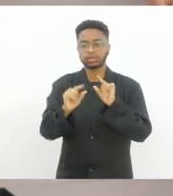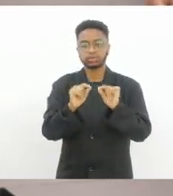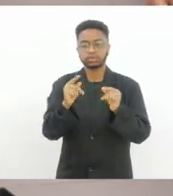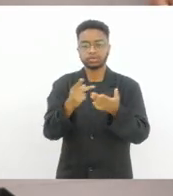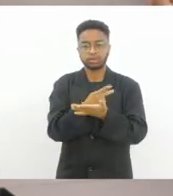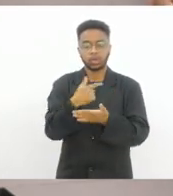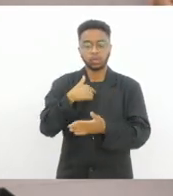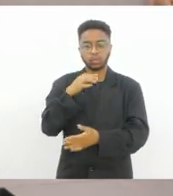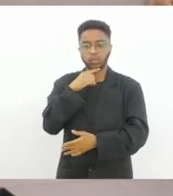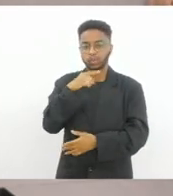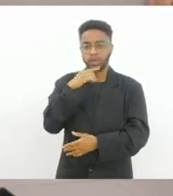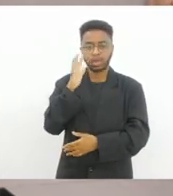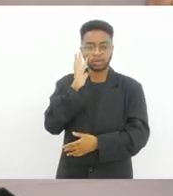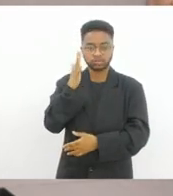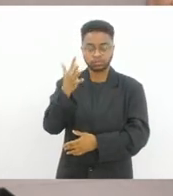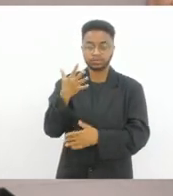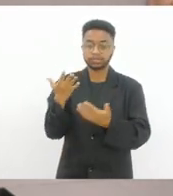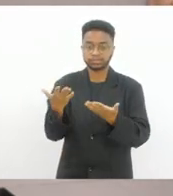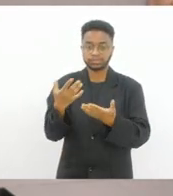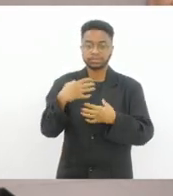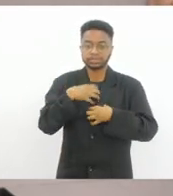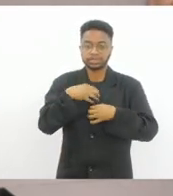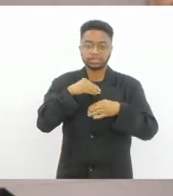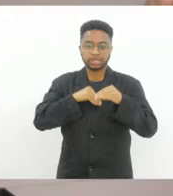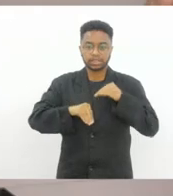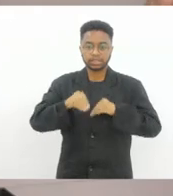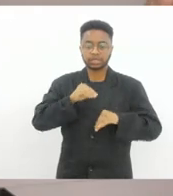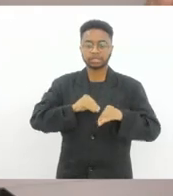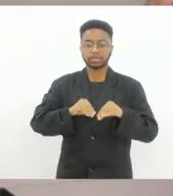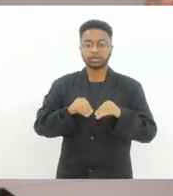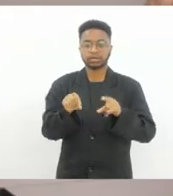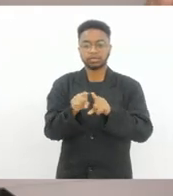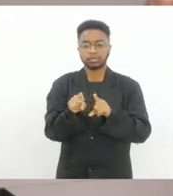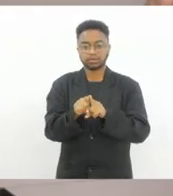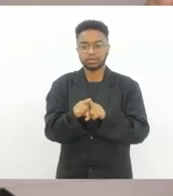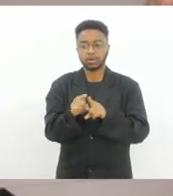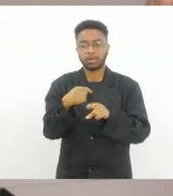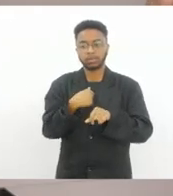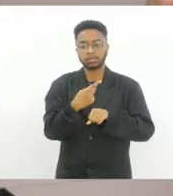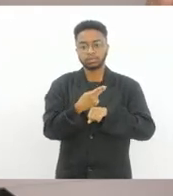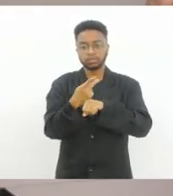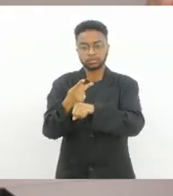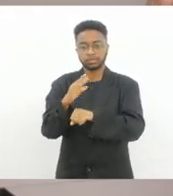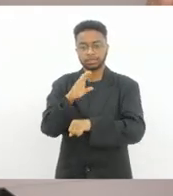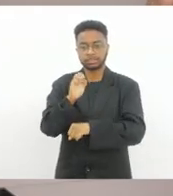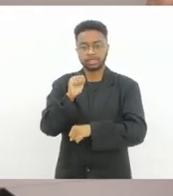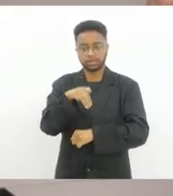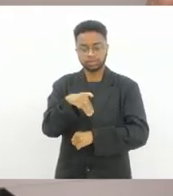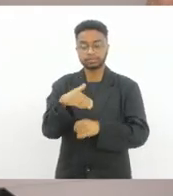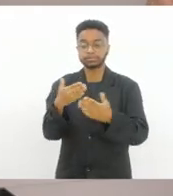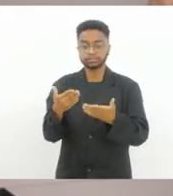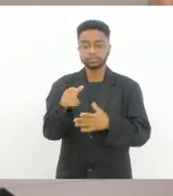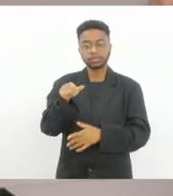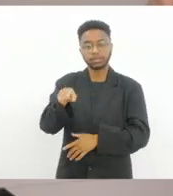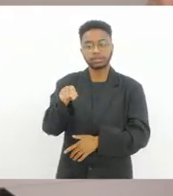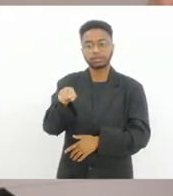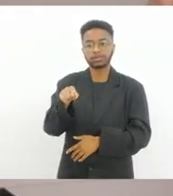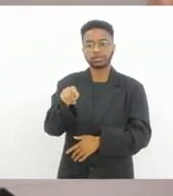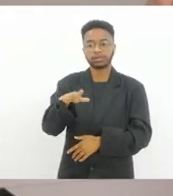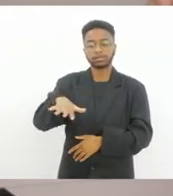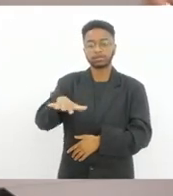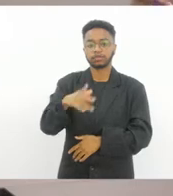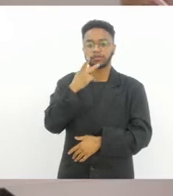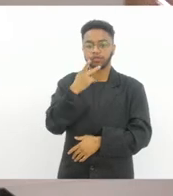conseguindo resolver. E eu fiquei em depressão. E eu fui procurar o CEAM. E lá eles chegaram e falaram assim: Ana,